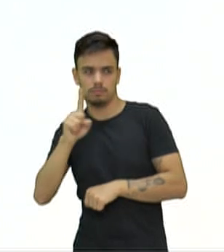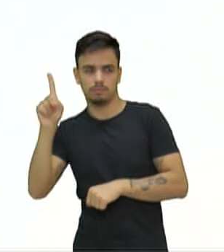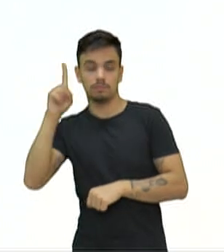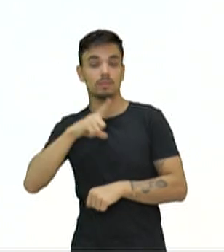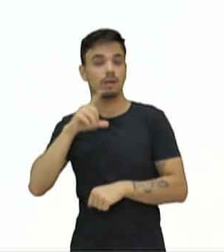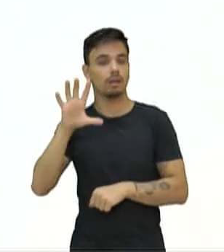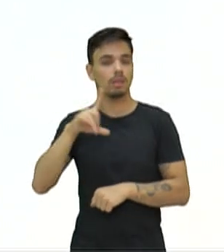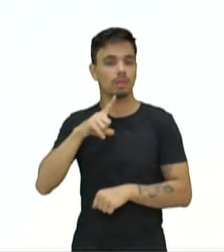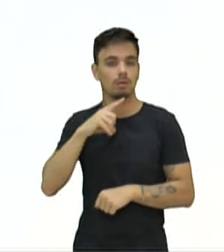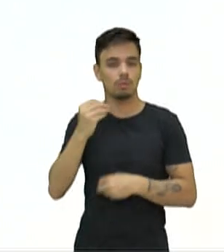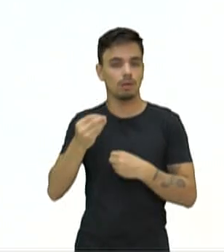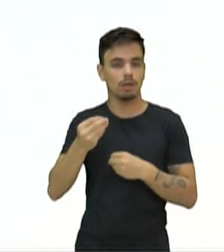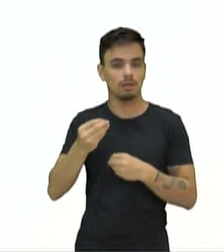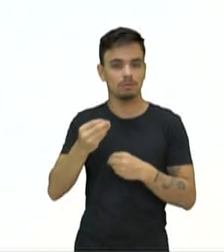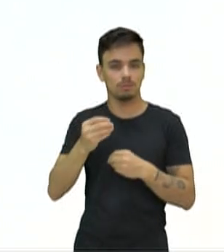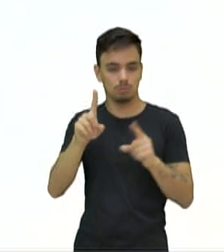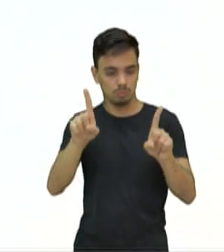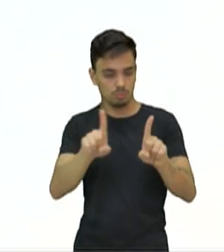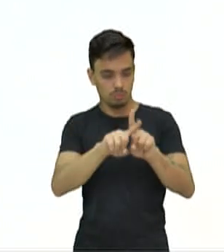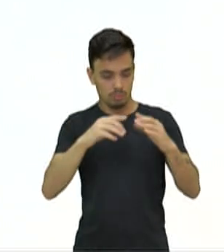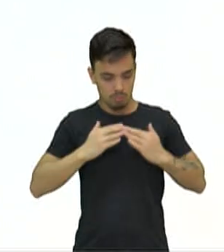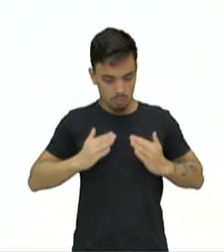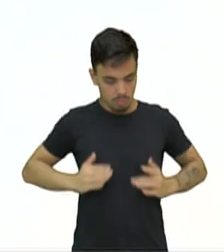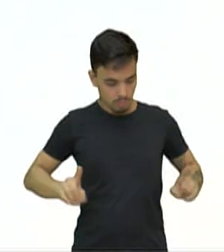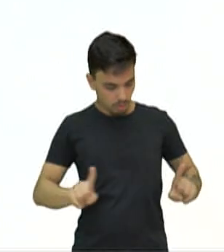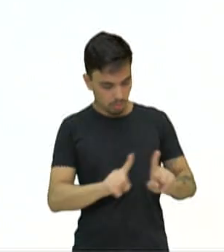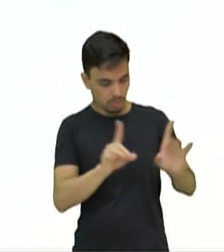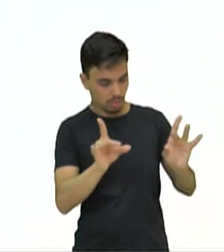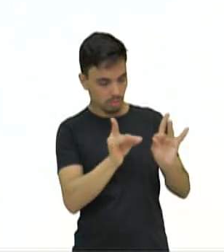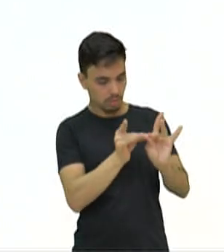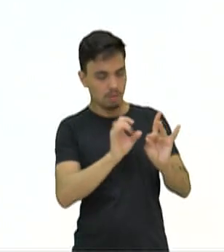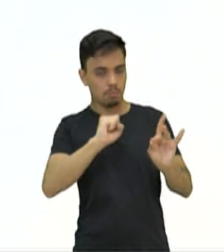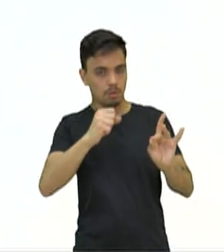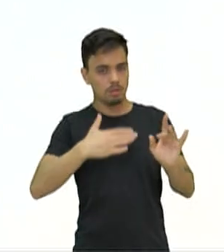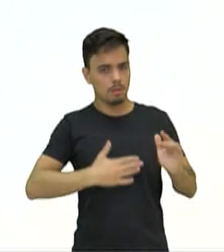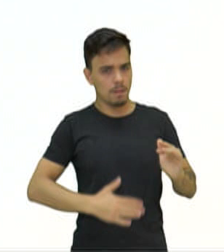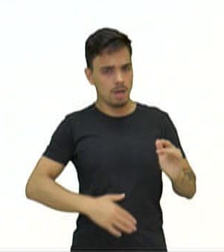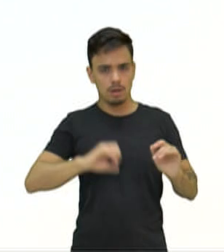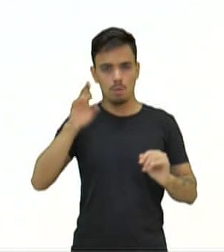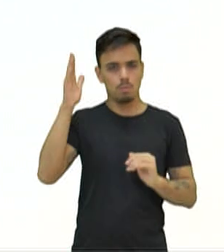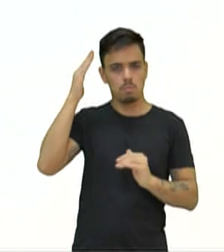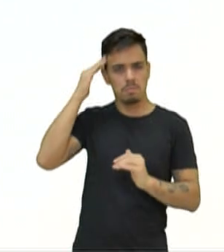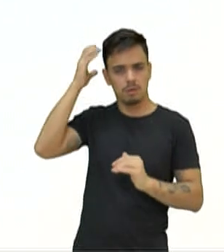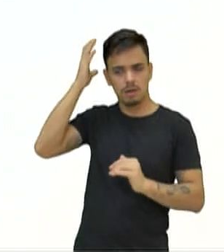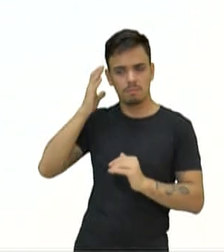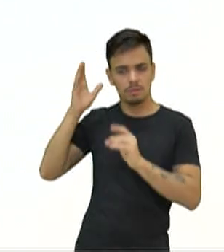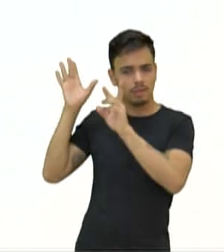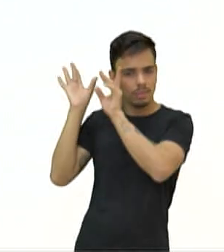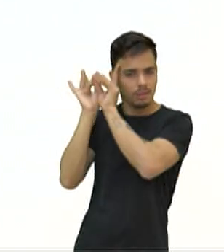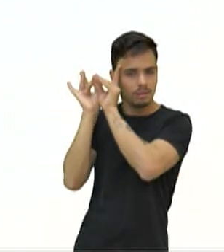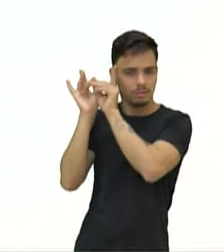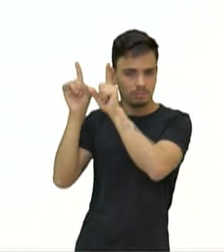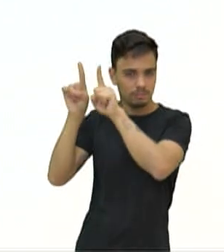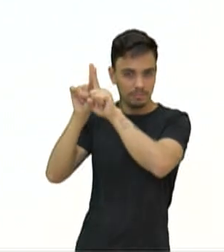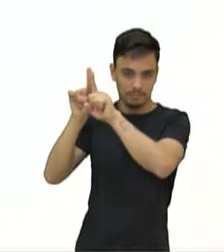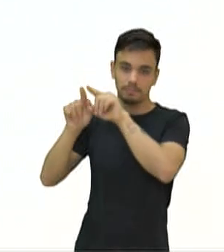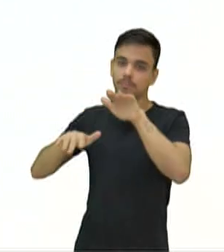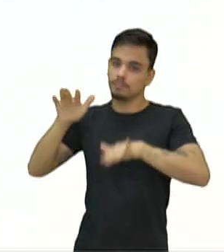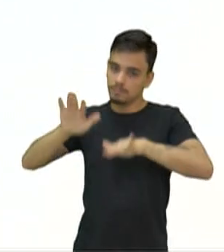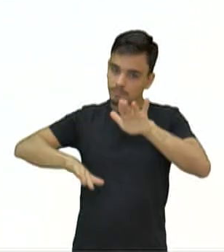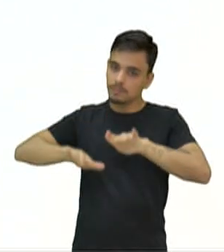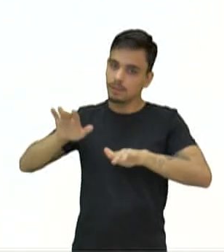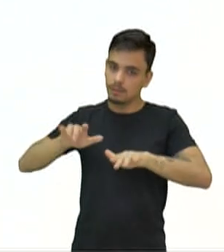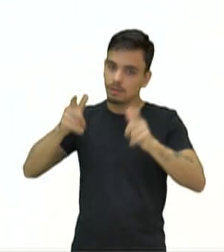vão ter uma parte do corpo grudadas entre si, que pode ser cabeça, pode ser barriga, enfim, aí depende muito do local onde há